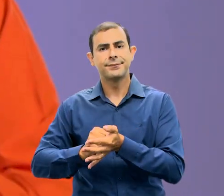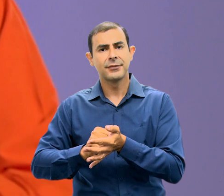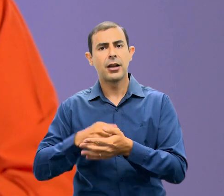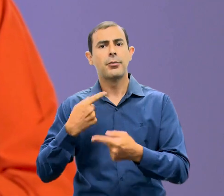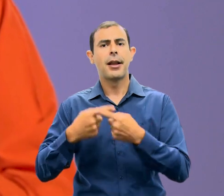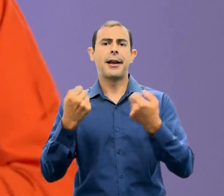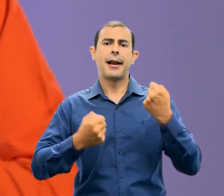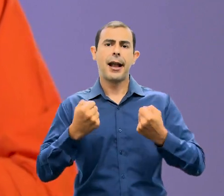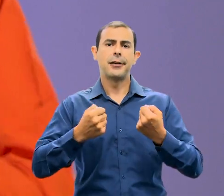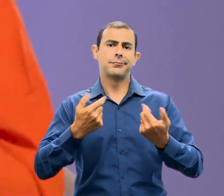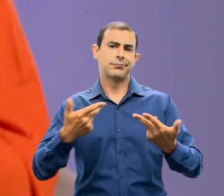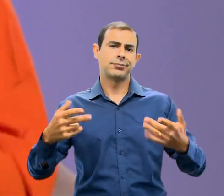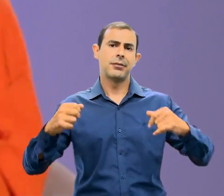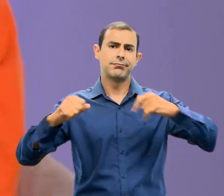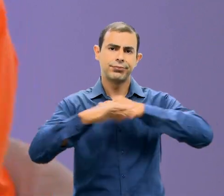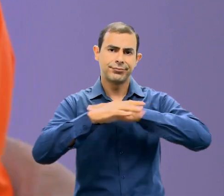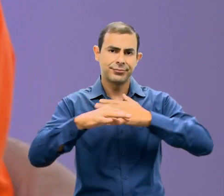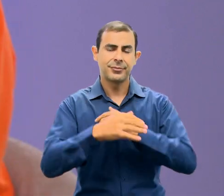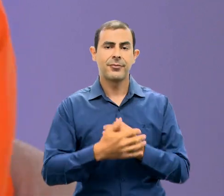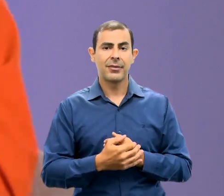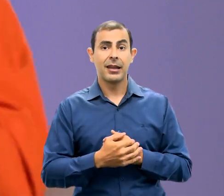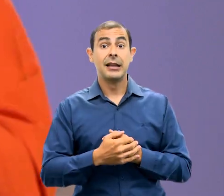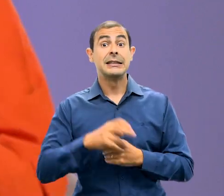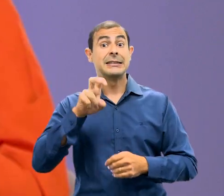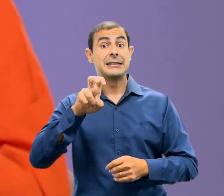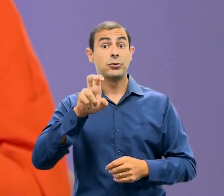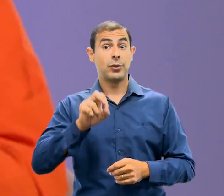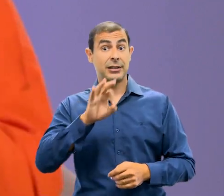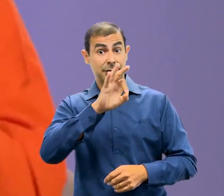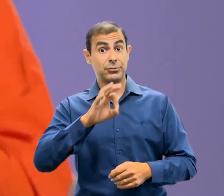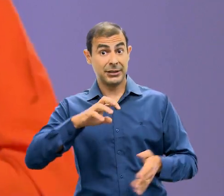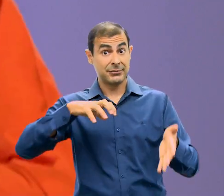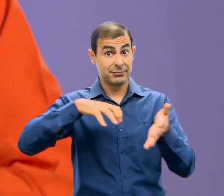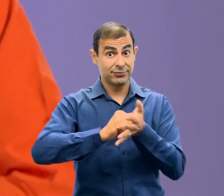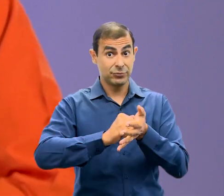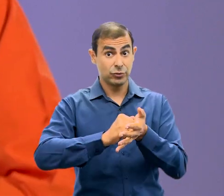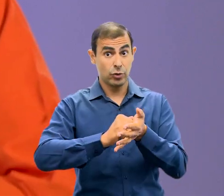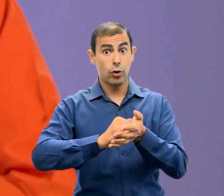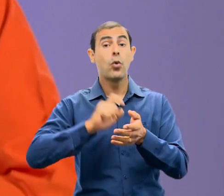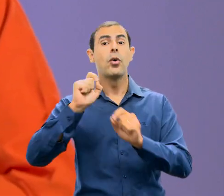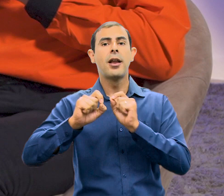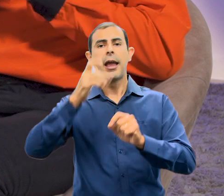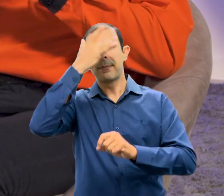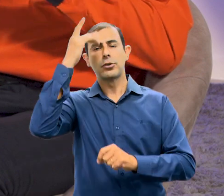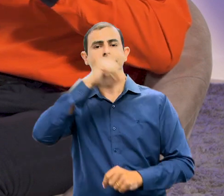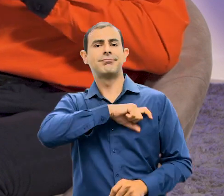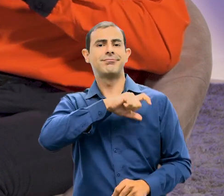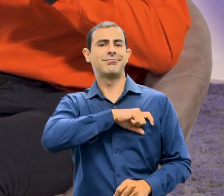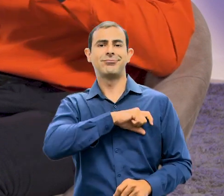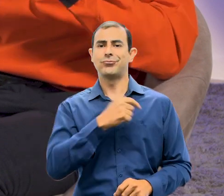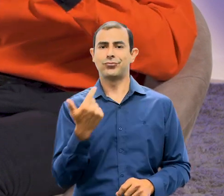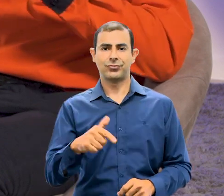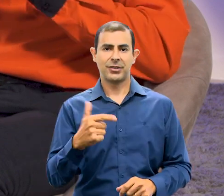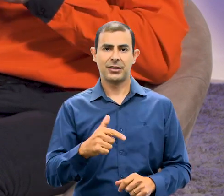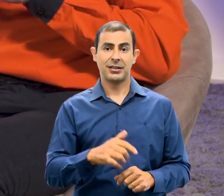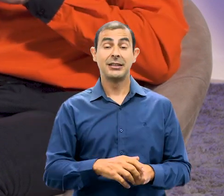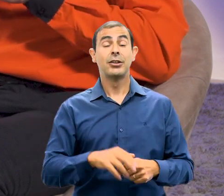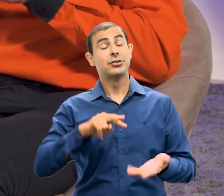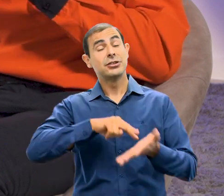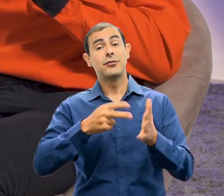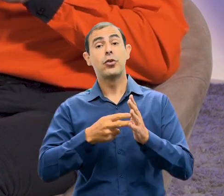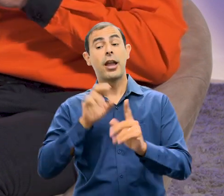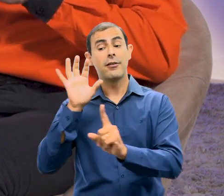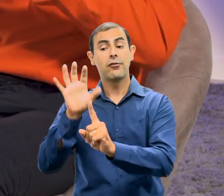de problemas de trânsito, sendo que 50% dos envolvidos são pessoas sem habilitação. Então, a gente melhora sob vários